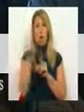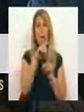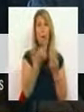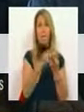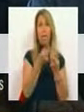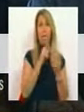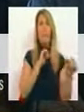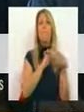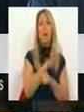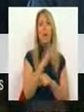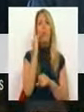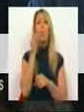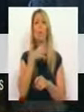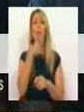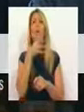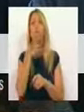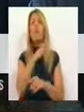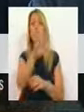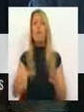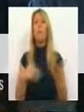que pretende aprovar ainda mais,